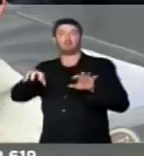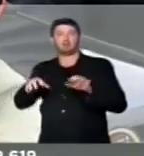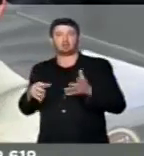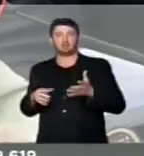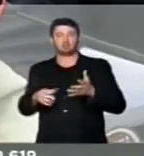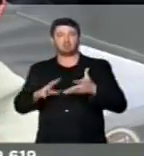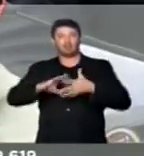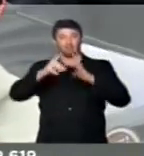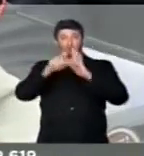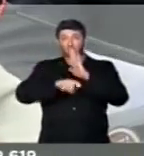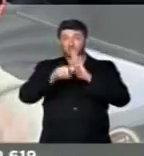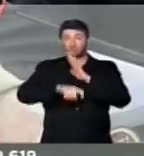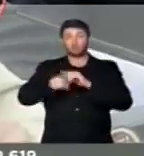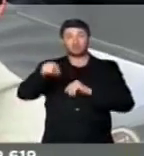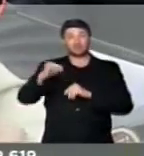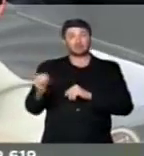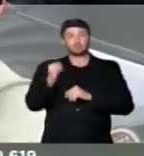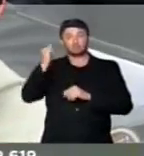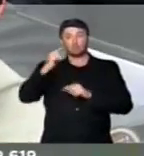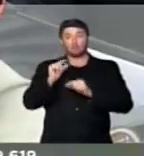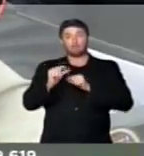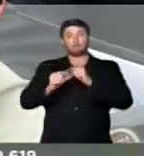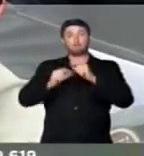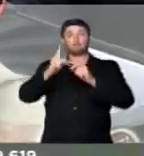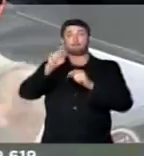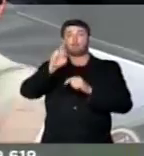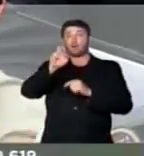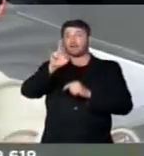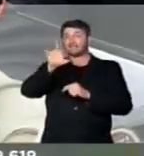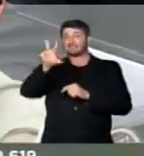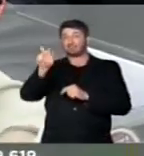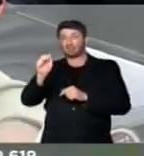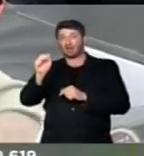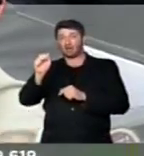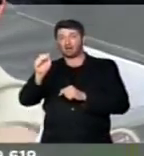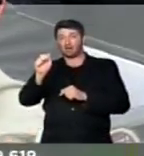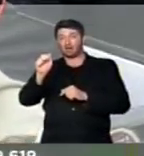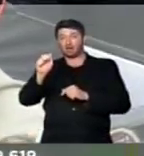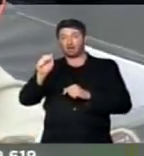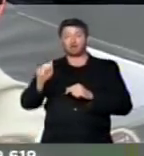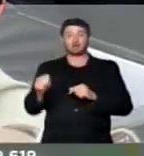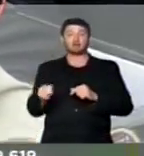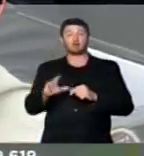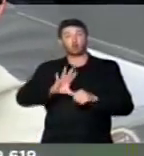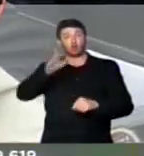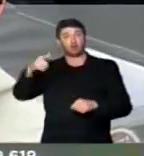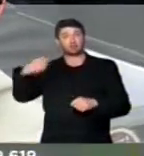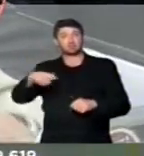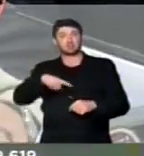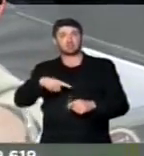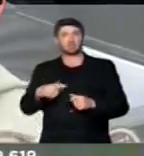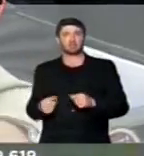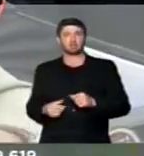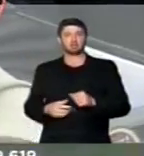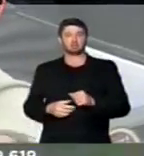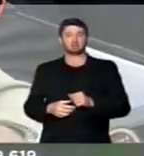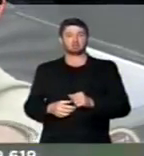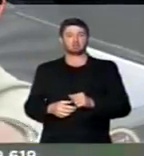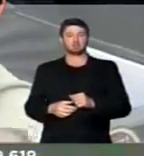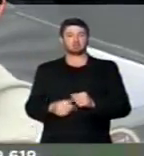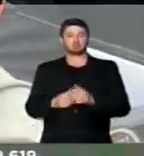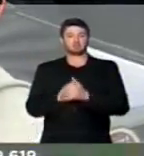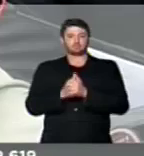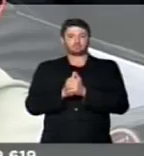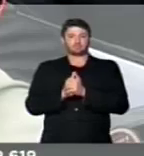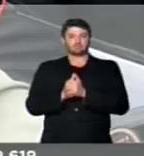reforma tributária progressiva que tenha a coragem de gravar